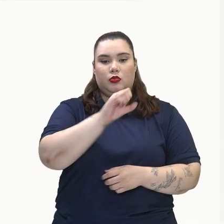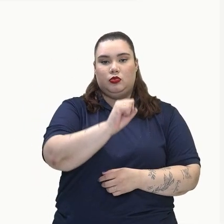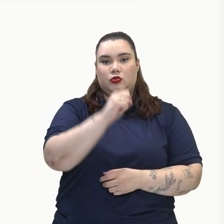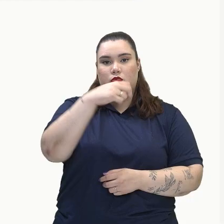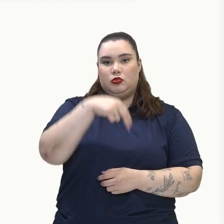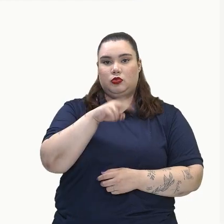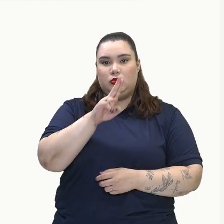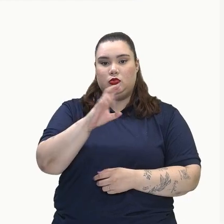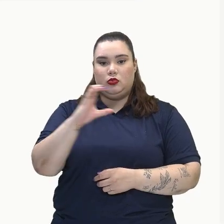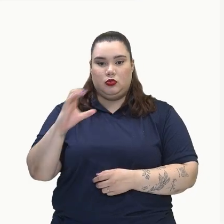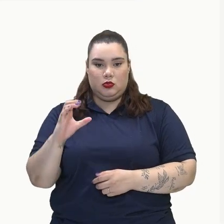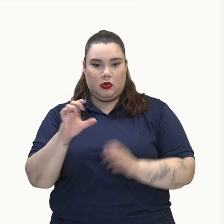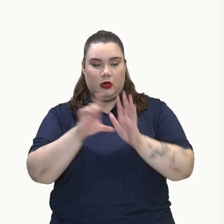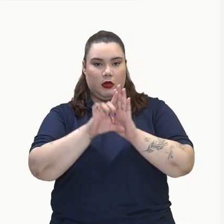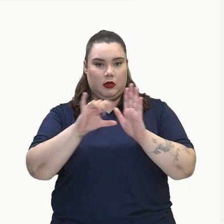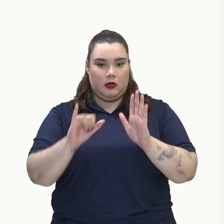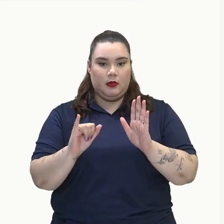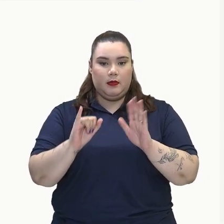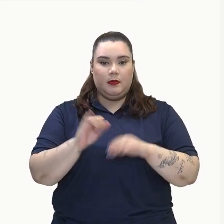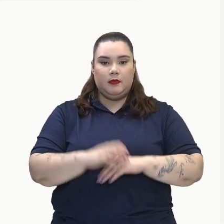do SNUC.